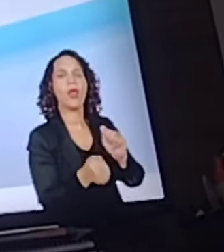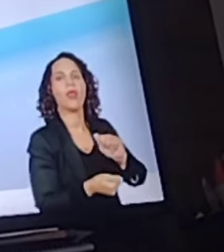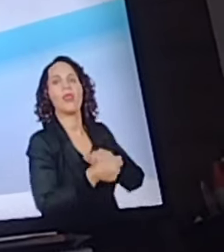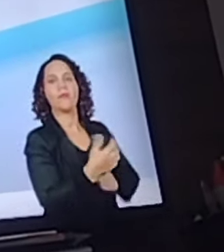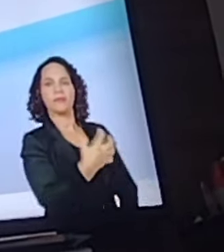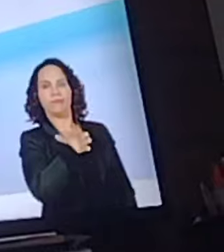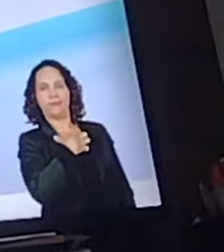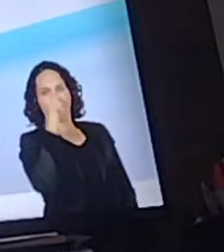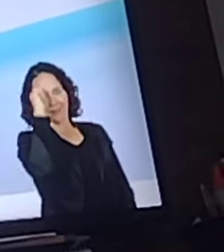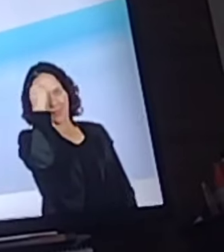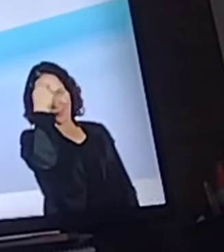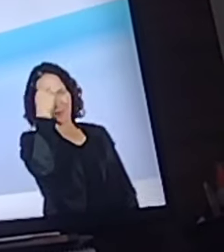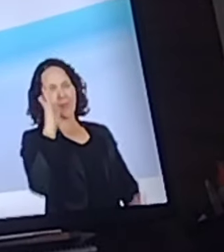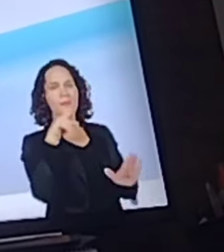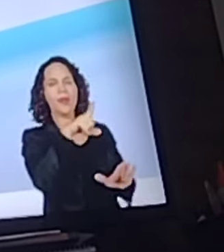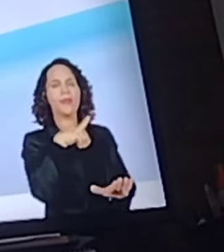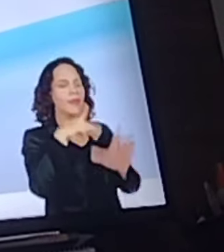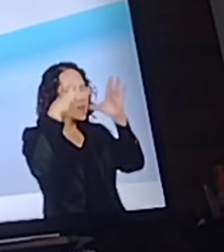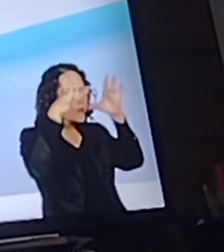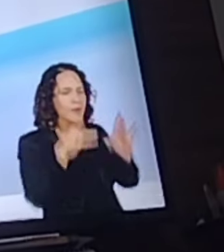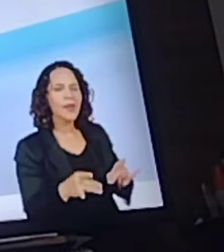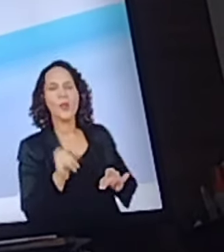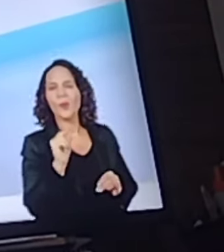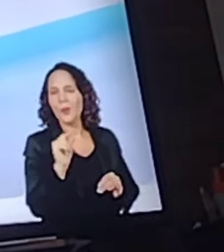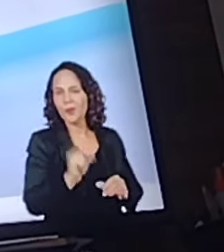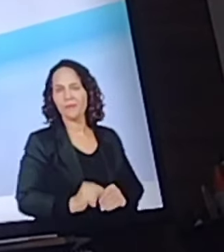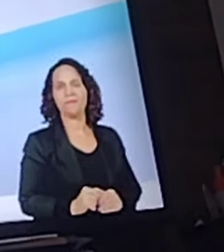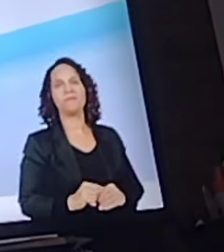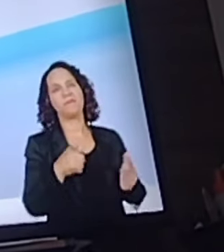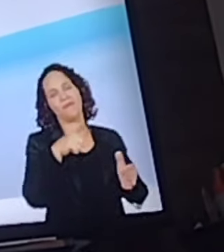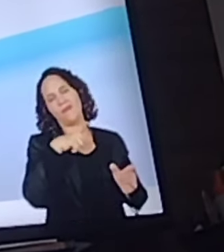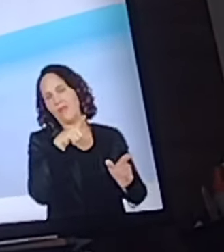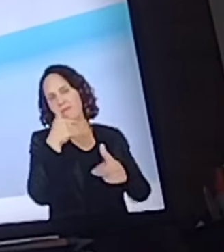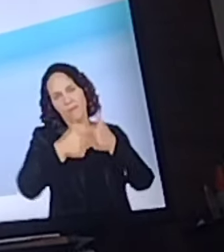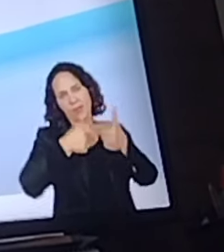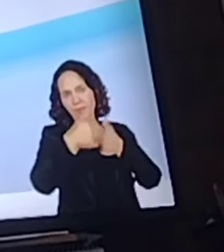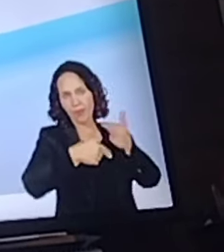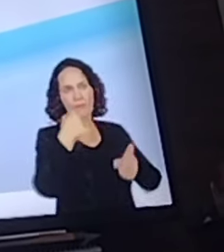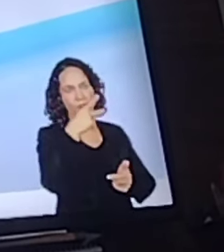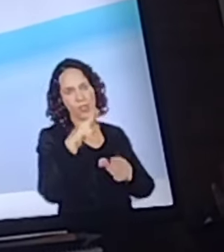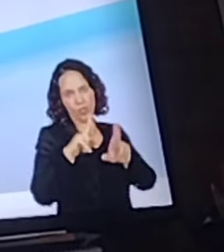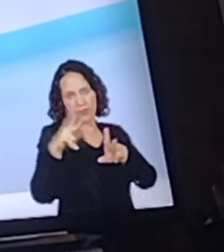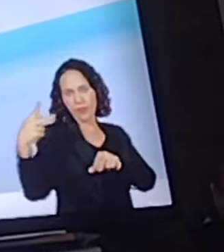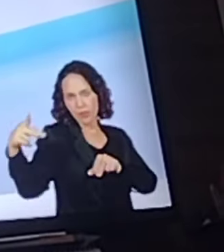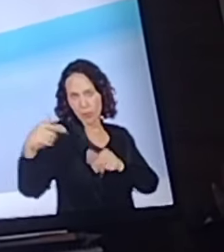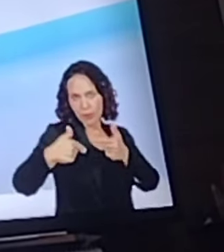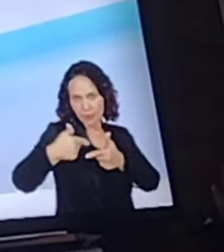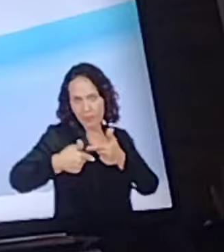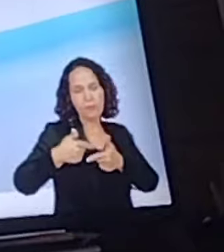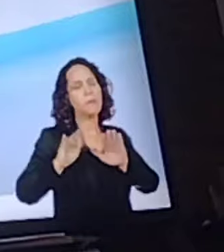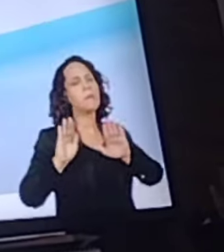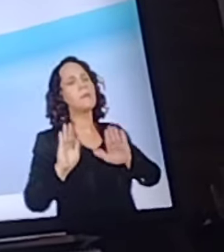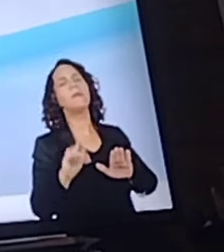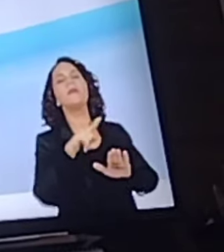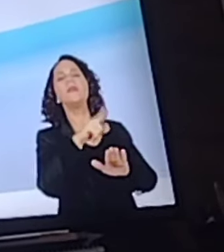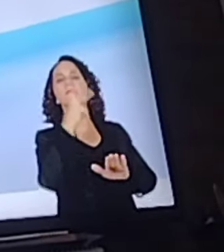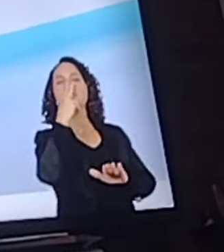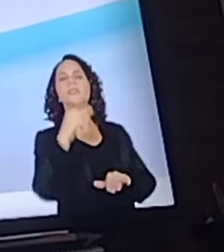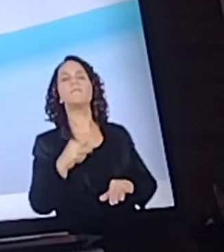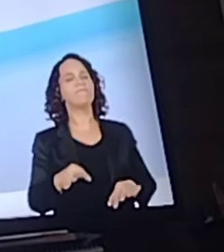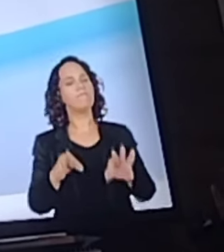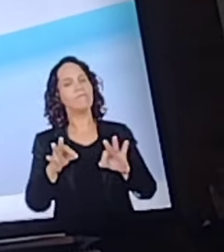O Milton Santos tinha uma particularidade que é, apesar, né, o viés de trabalho dele era diferente do seu e tudo mais, mas ele tinha uma